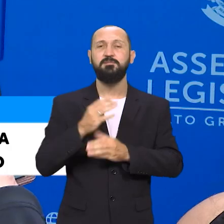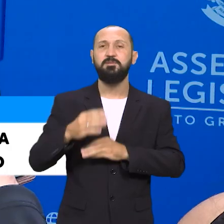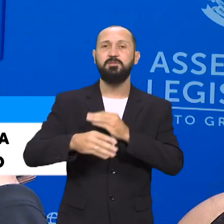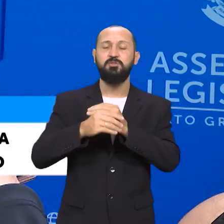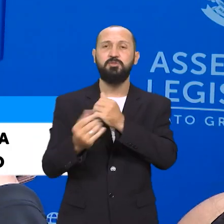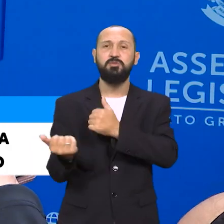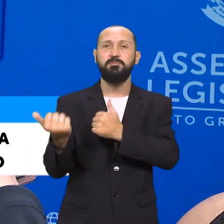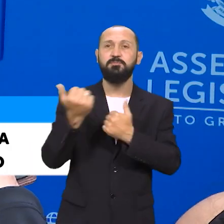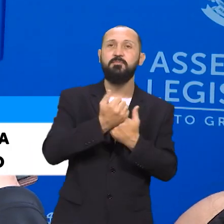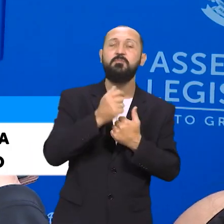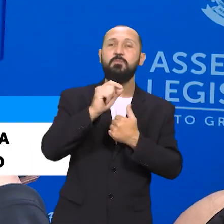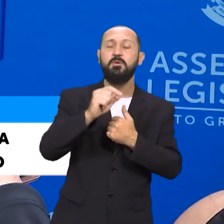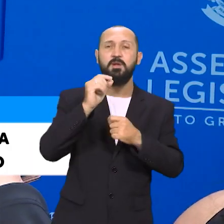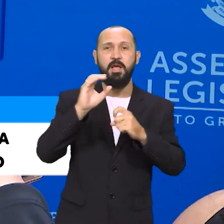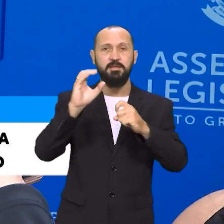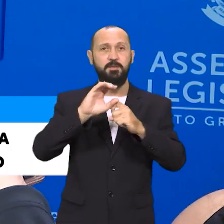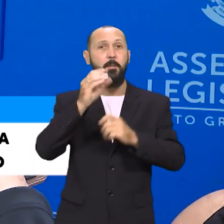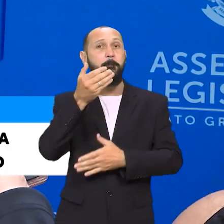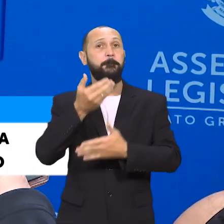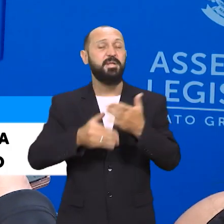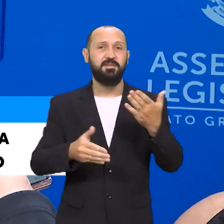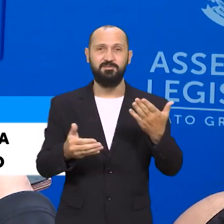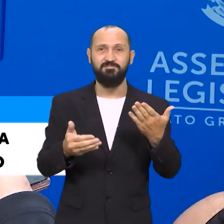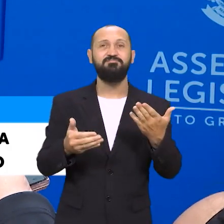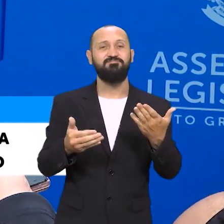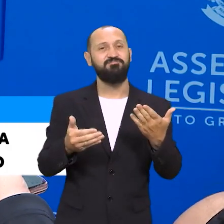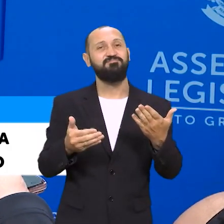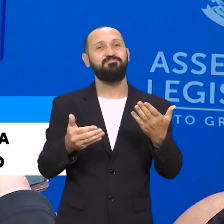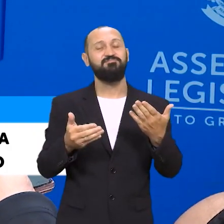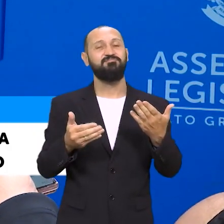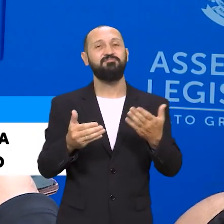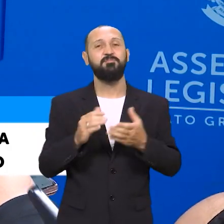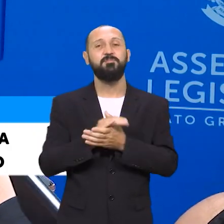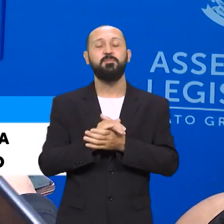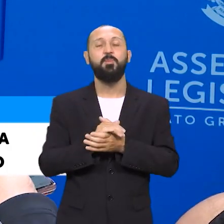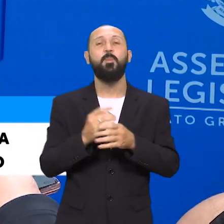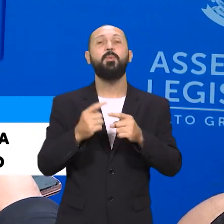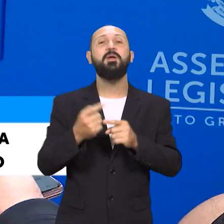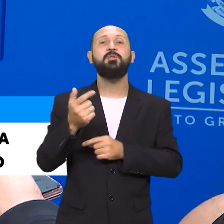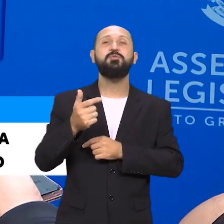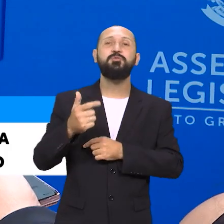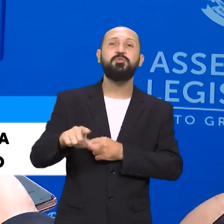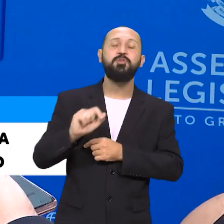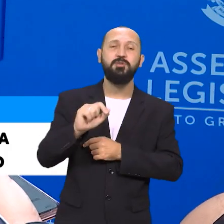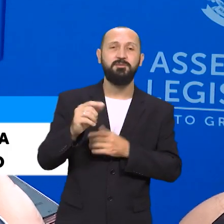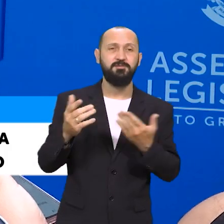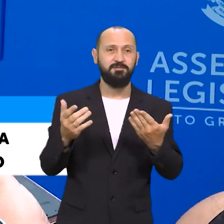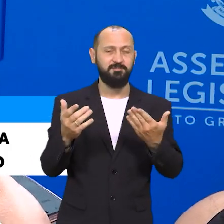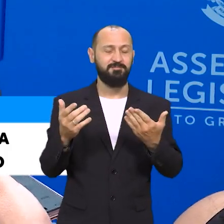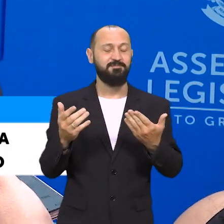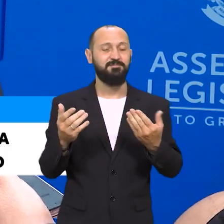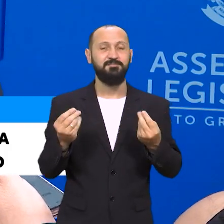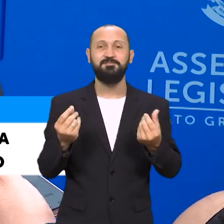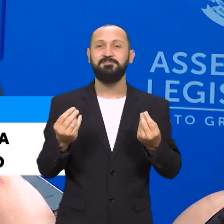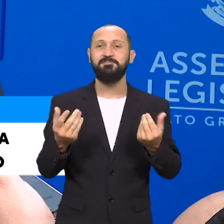de compensação para aquilo que a CACEMES perdeu, de forma que possa, de novo,